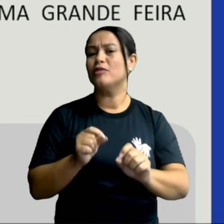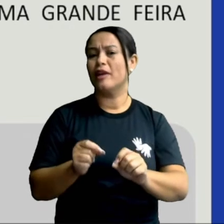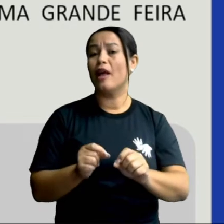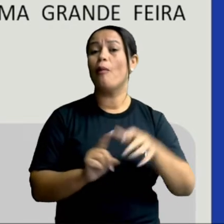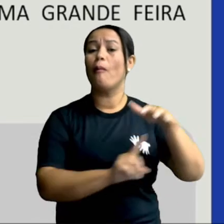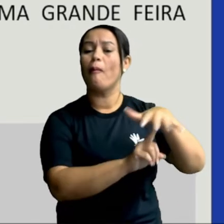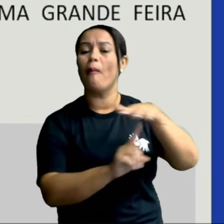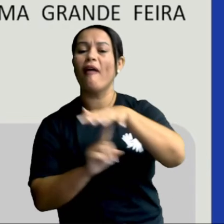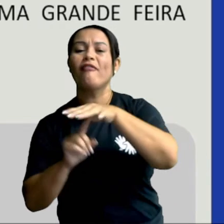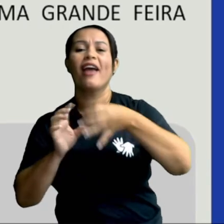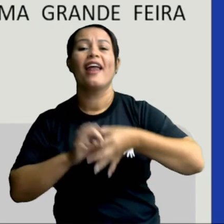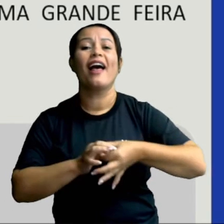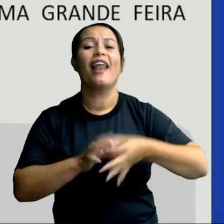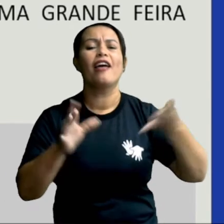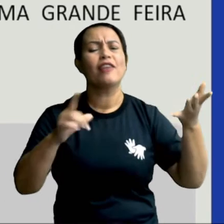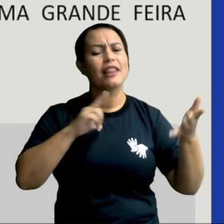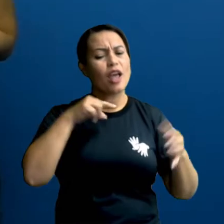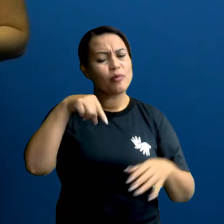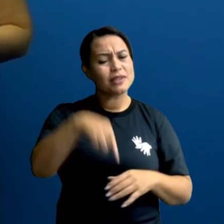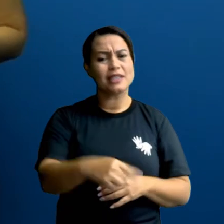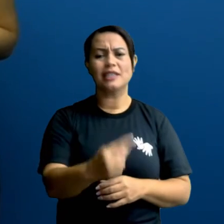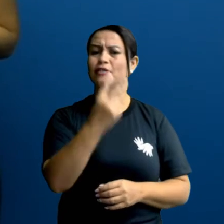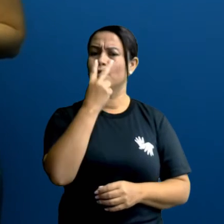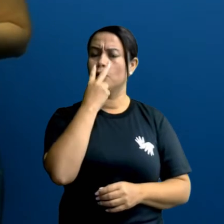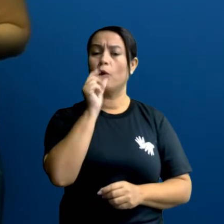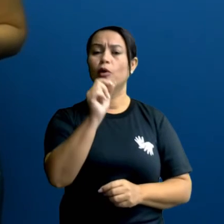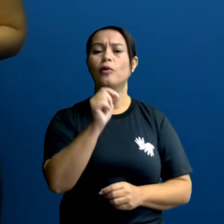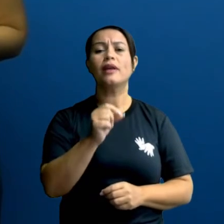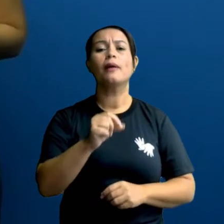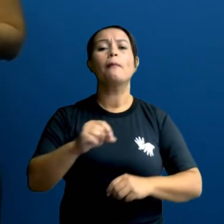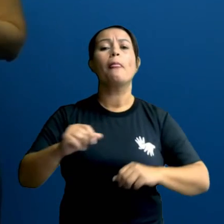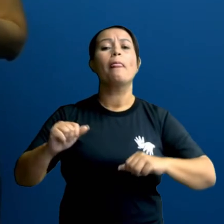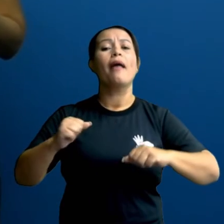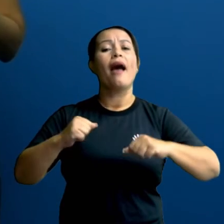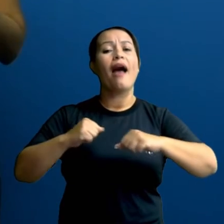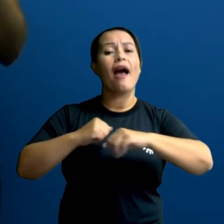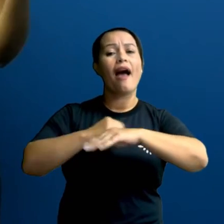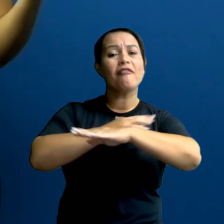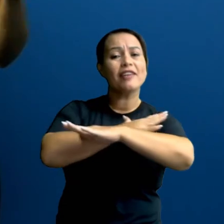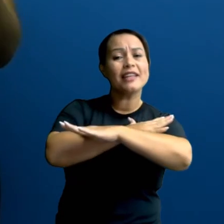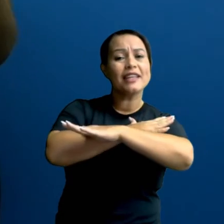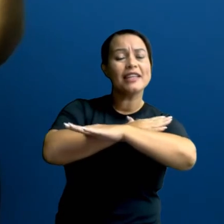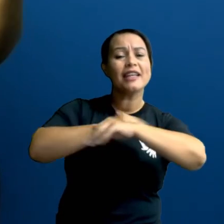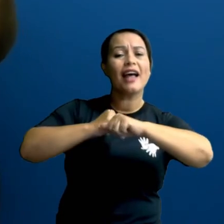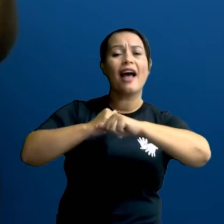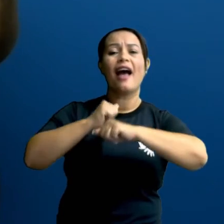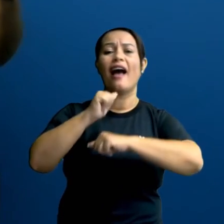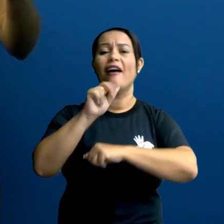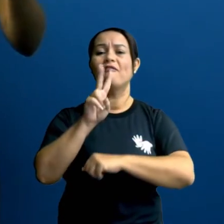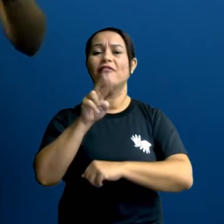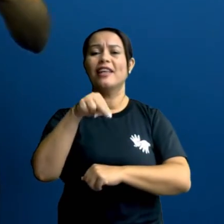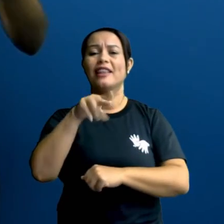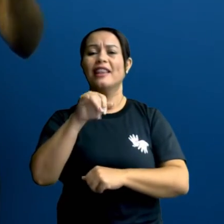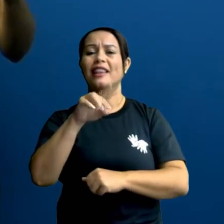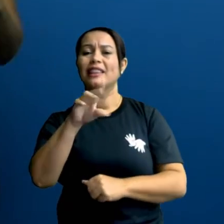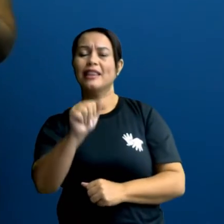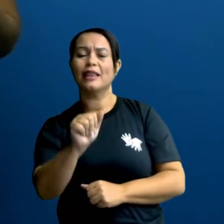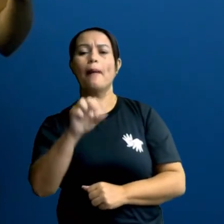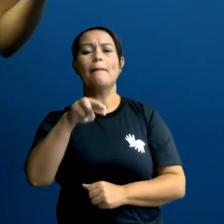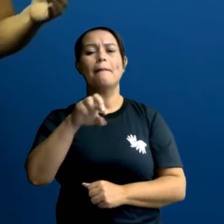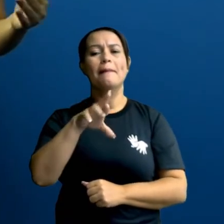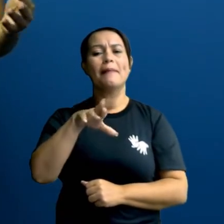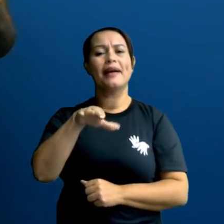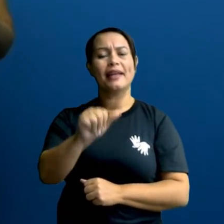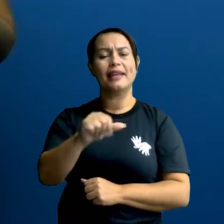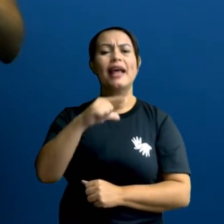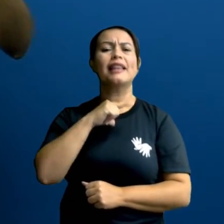livre. Nós temos aqui na nossa cidade a Avenida Mariana Malha e ali suas ruas em torno, onde apresentam-se